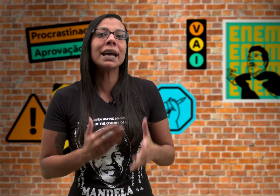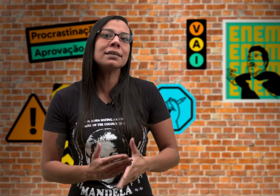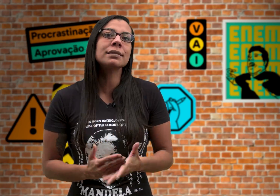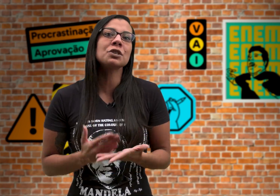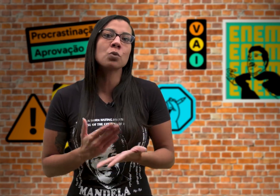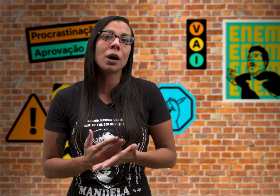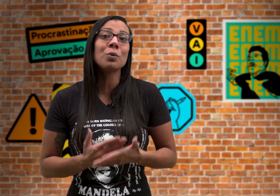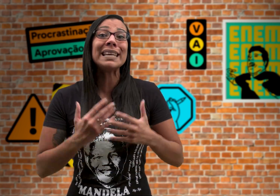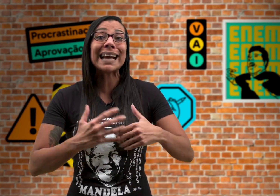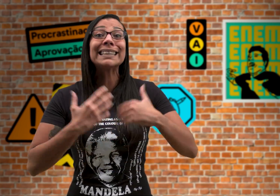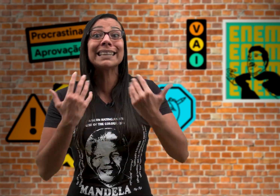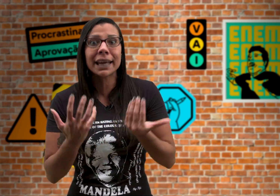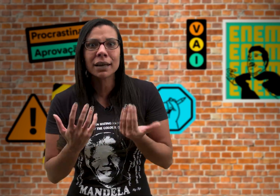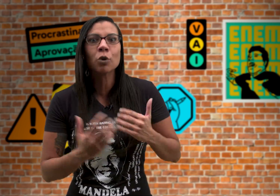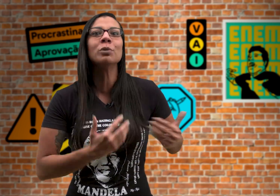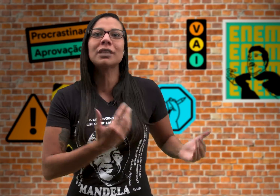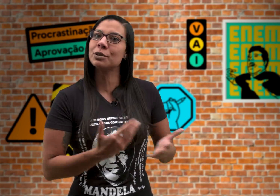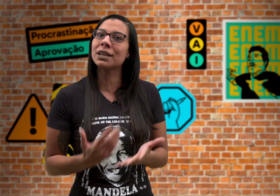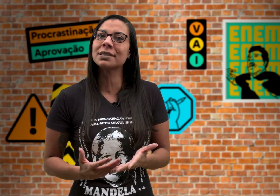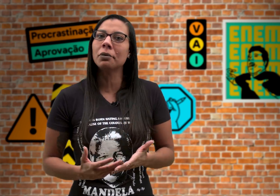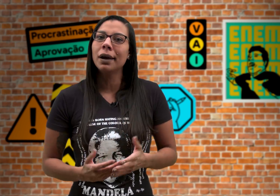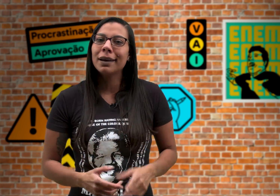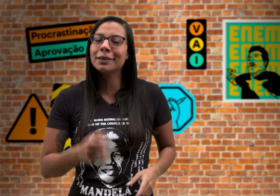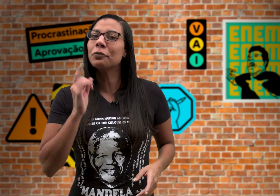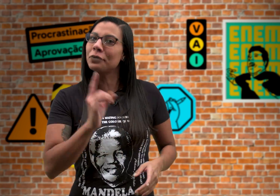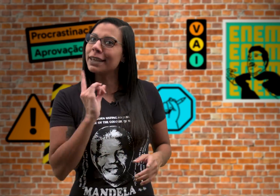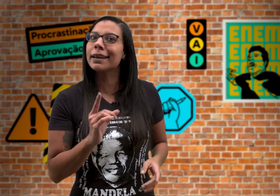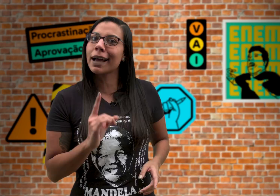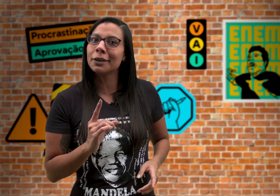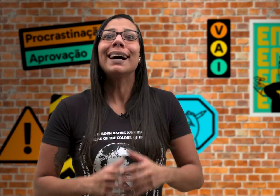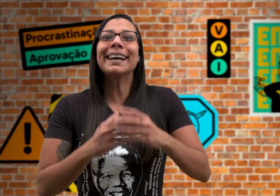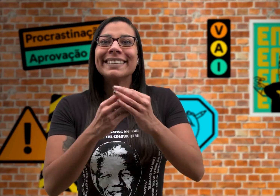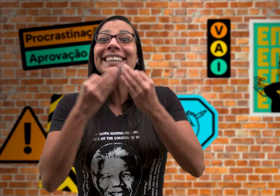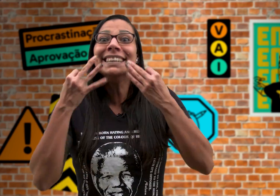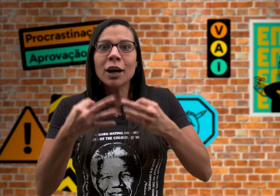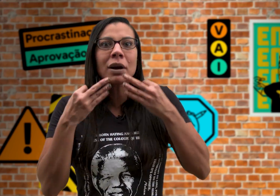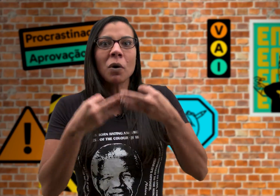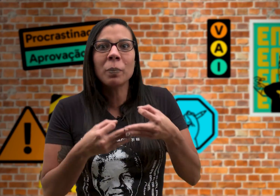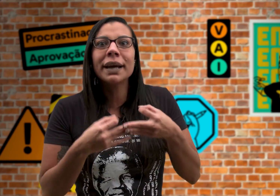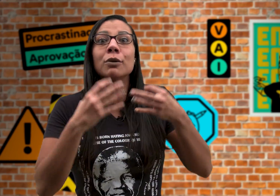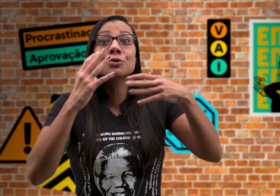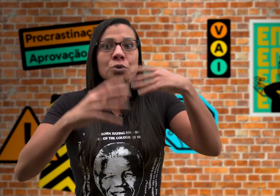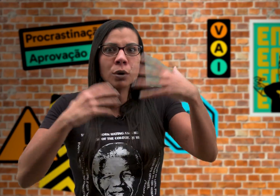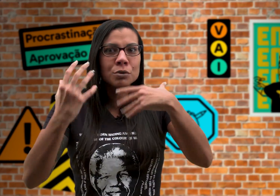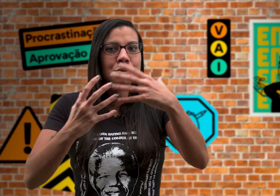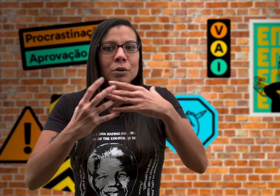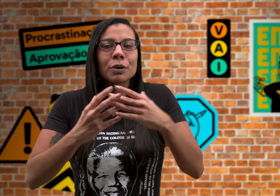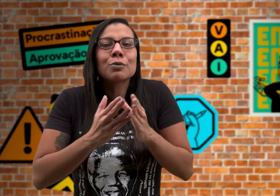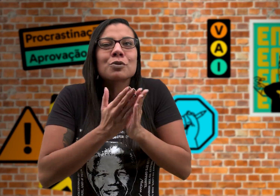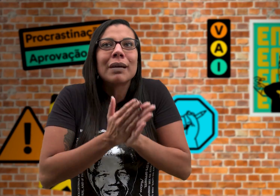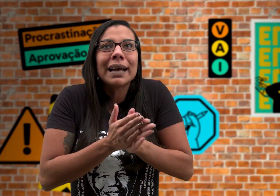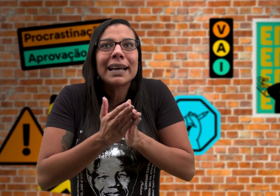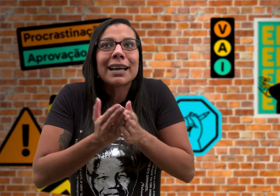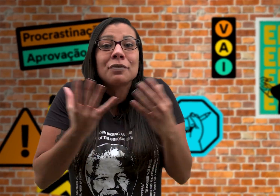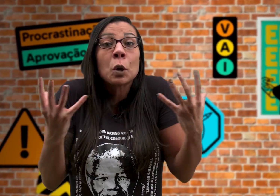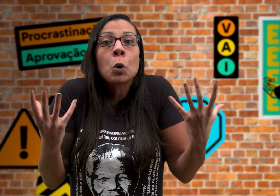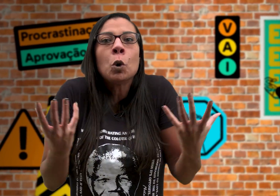uma análise textual e até como tema de redação. Então fique ligado. Ainda não acompanha os outros